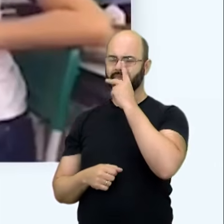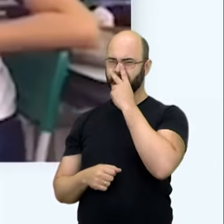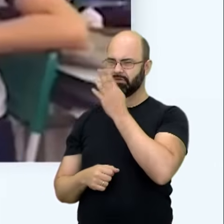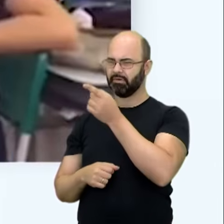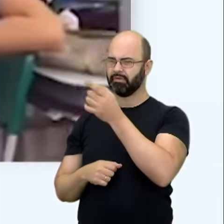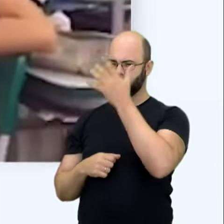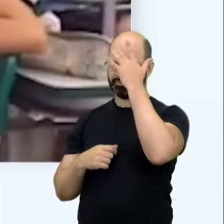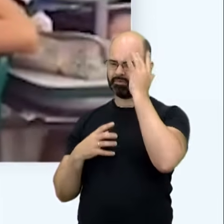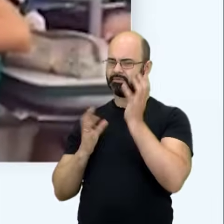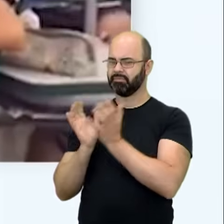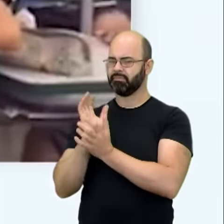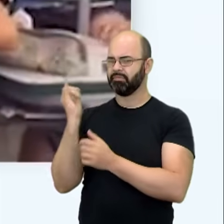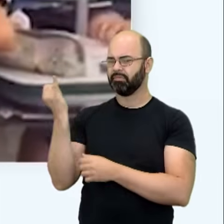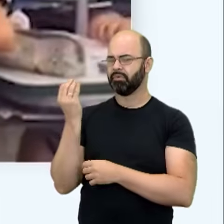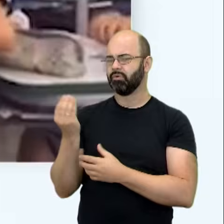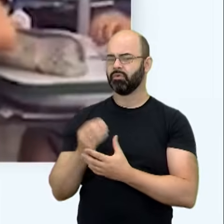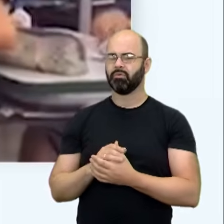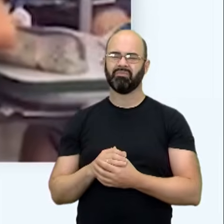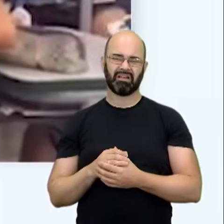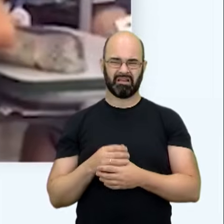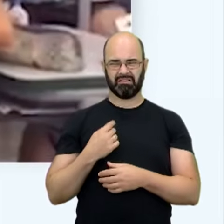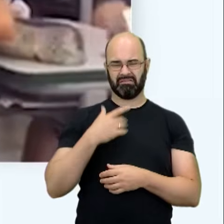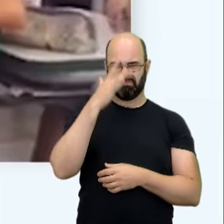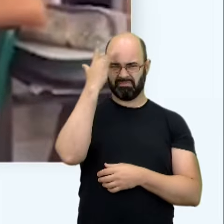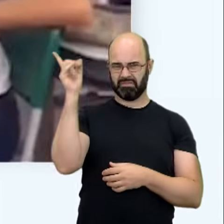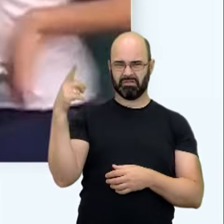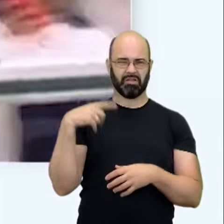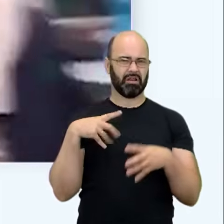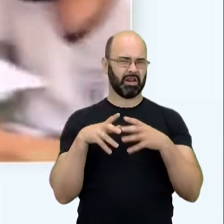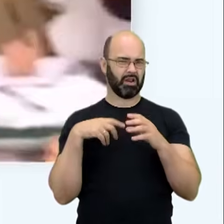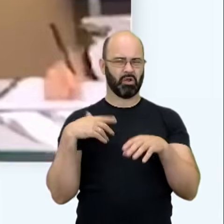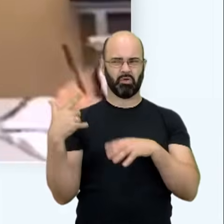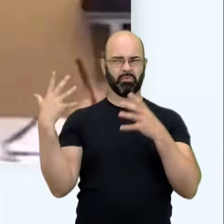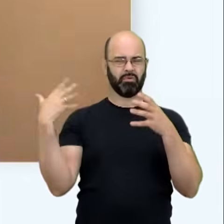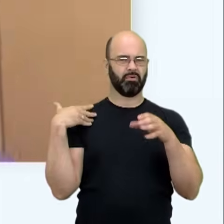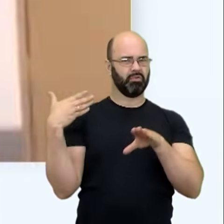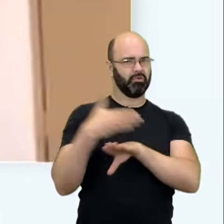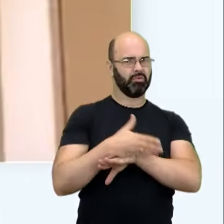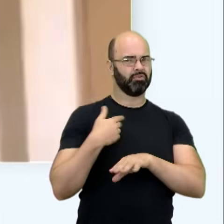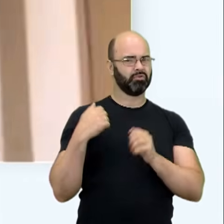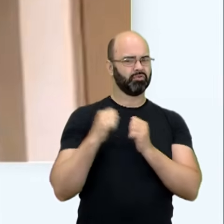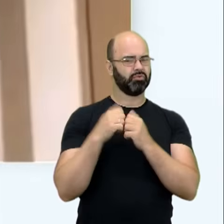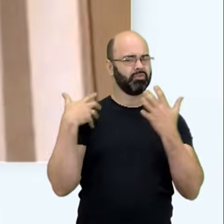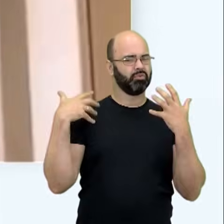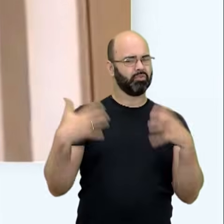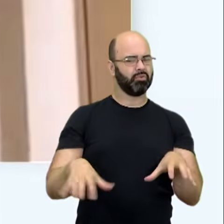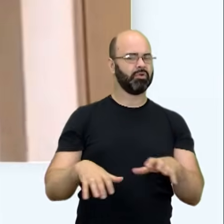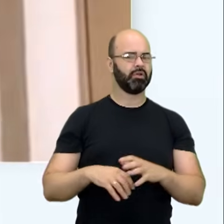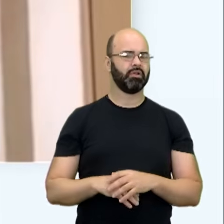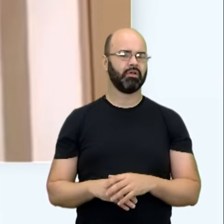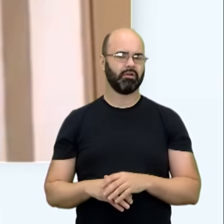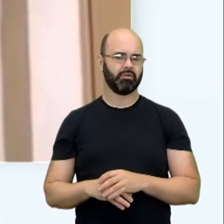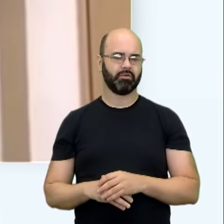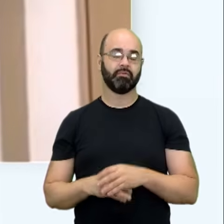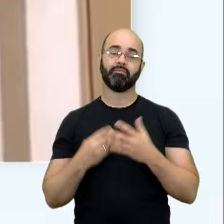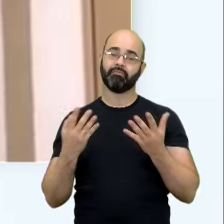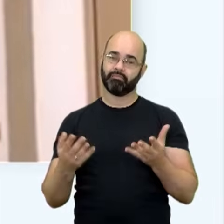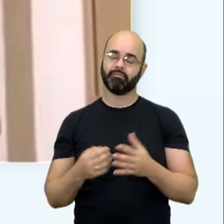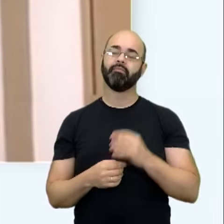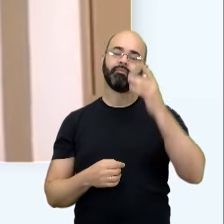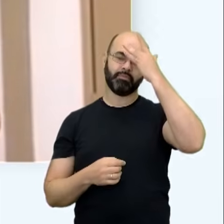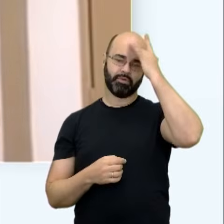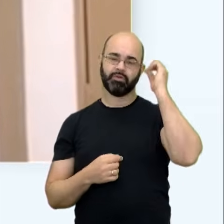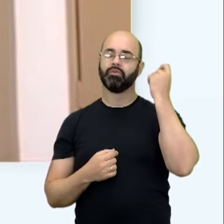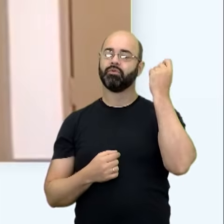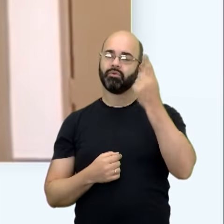volta? Pessoas do tipo dela não merecem participar do nosso grupo. Nem tudo são flores. Mesmo tendo pessoas que têm